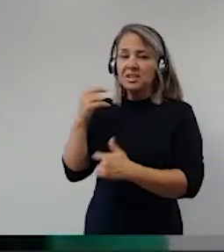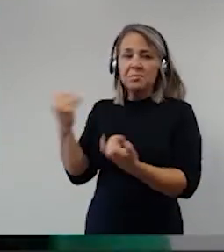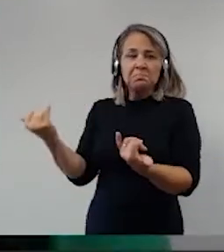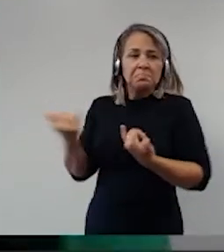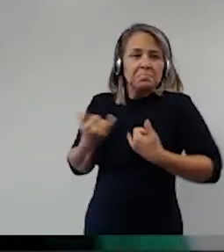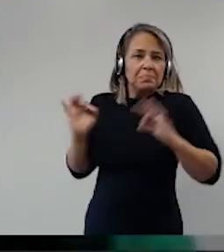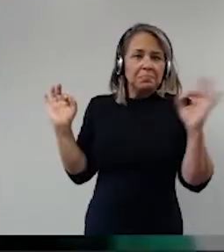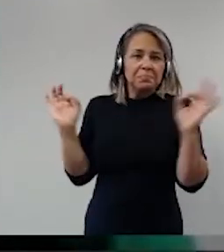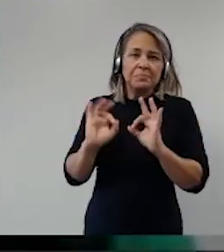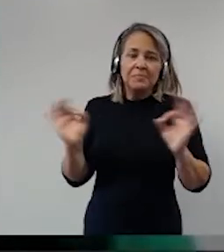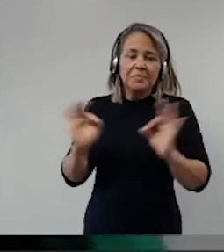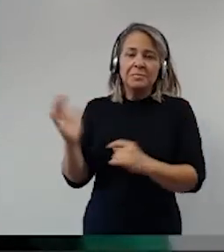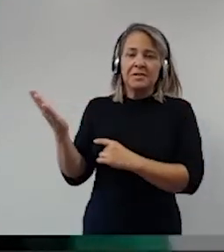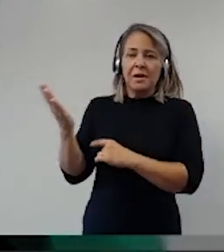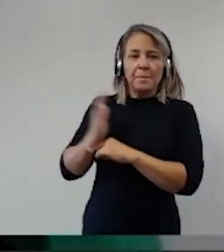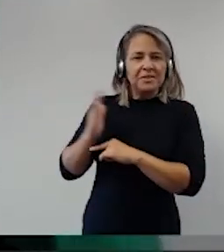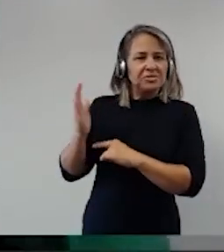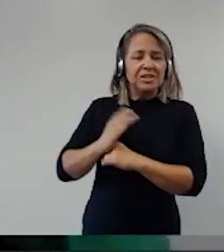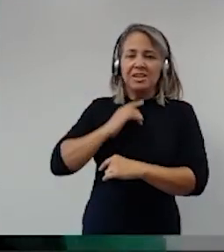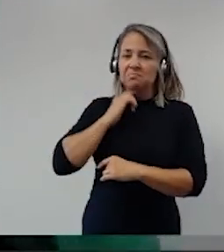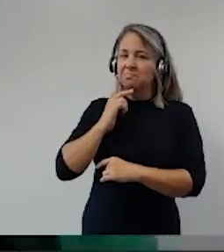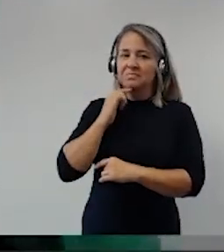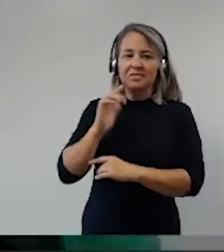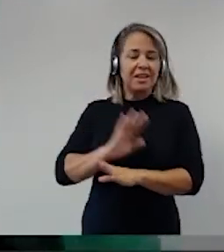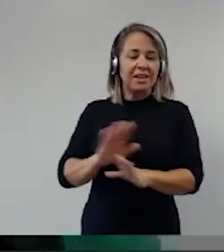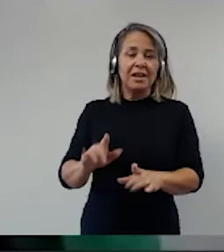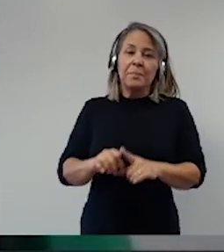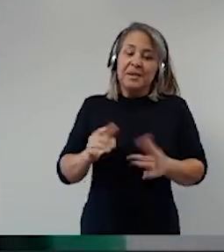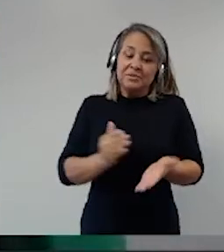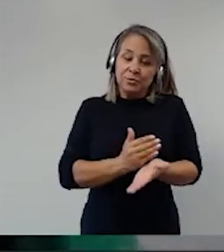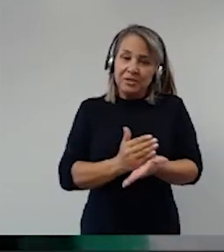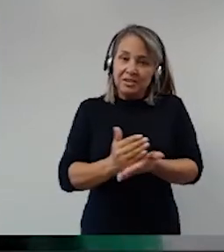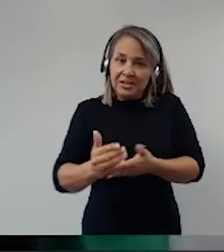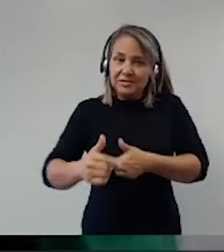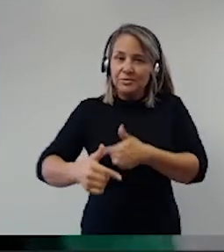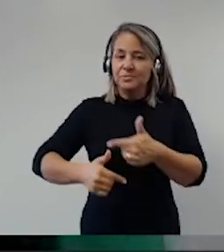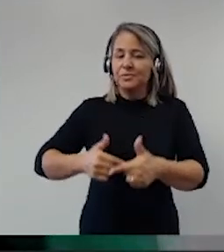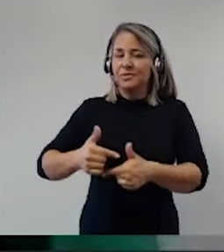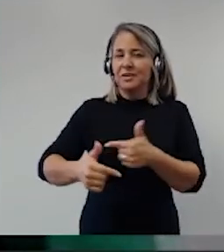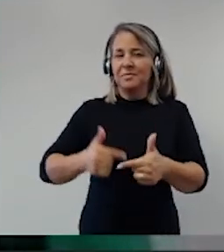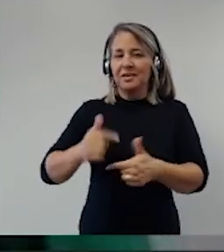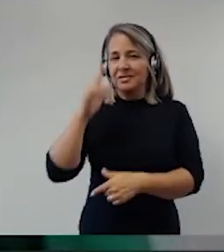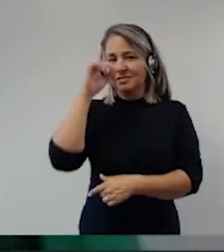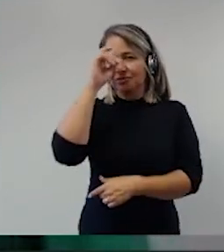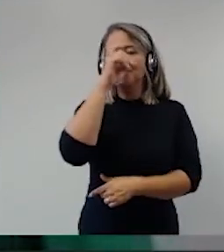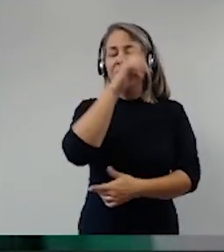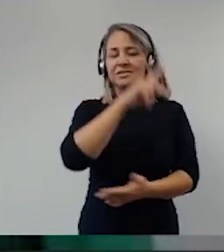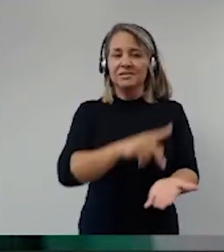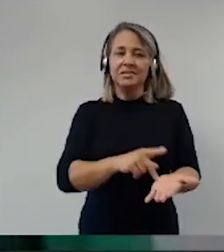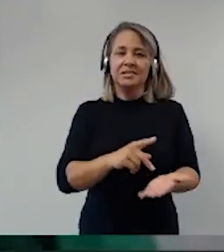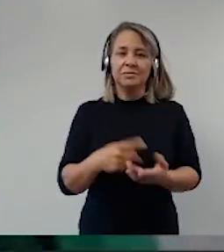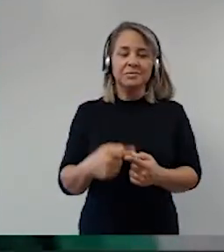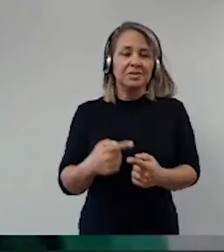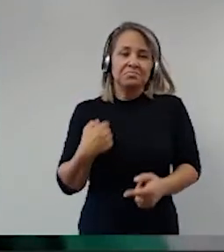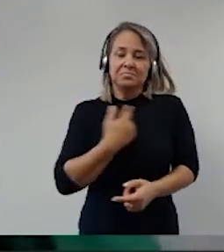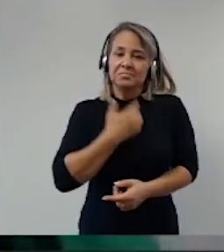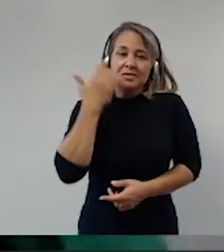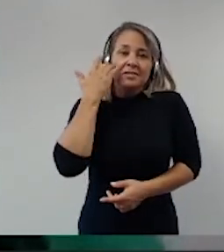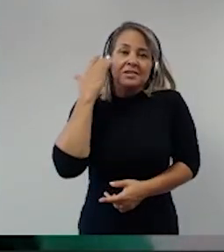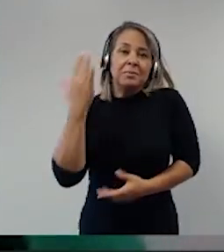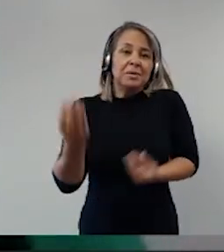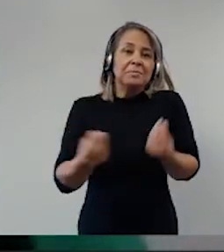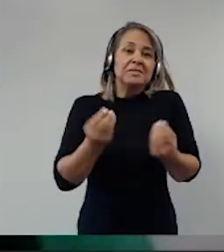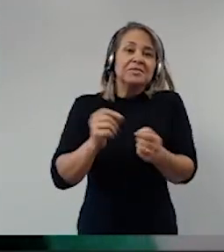que pudesse ajudar, orientar. E esse início de carreira é muito difícil, porque a gente não sabe o